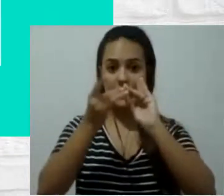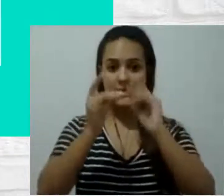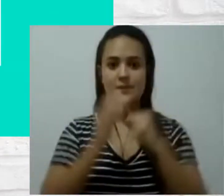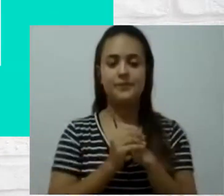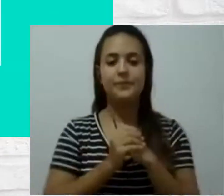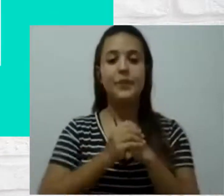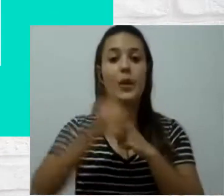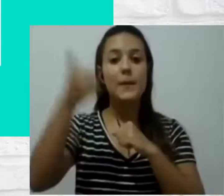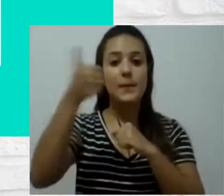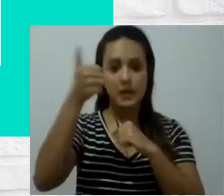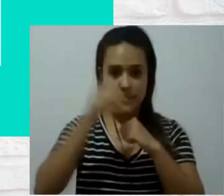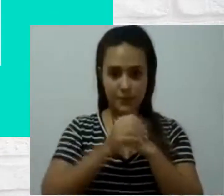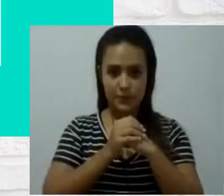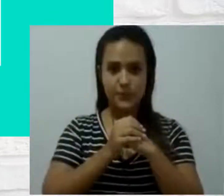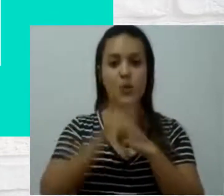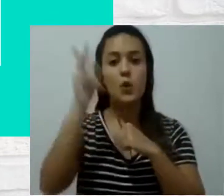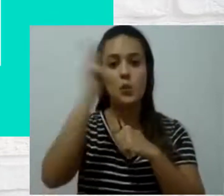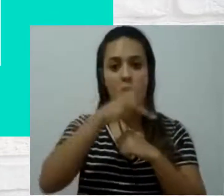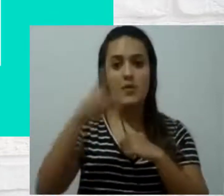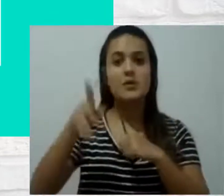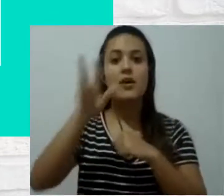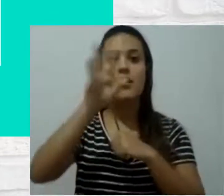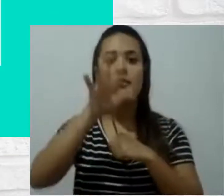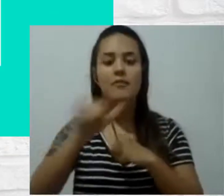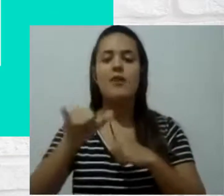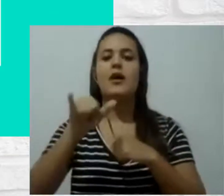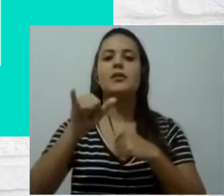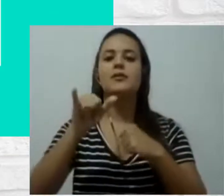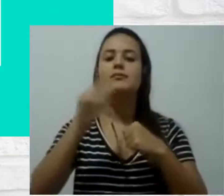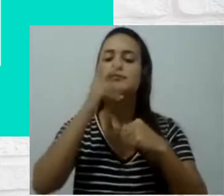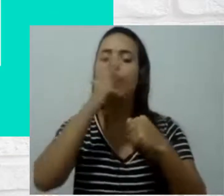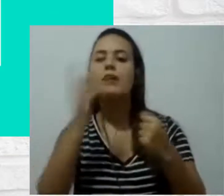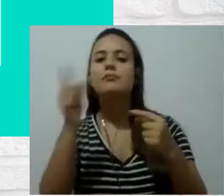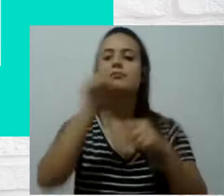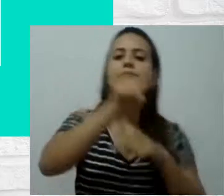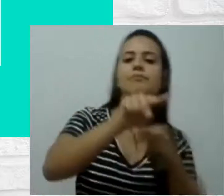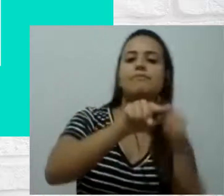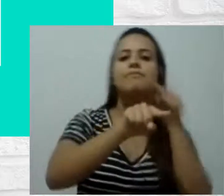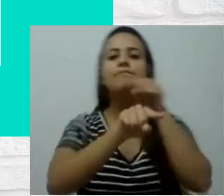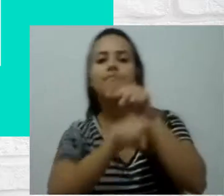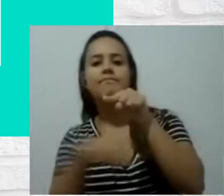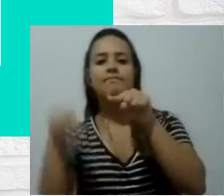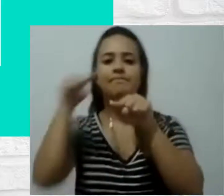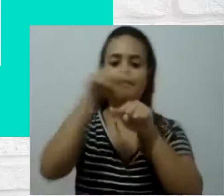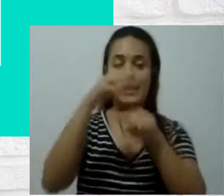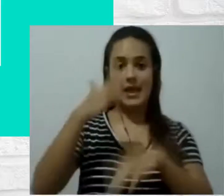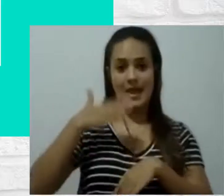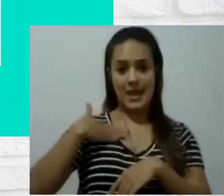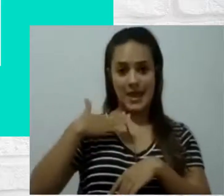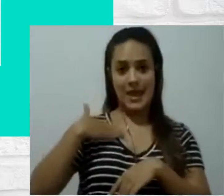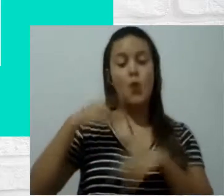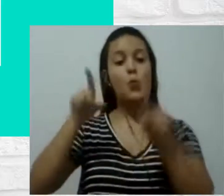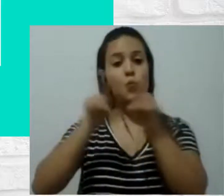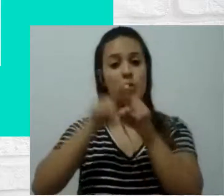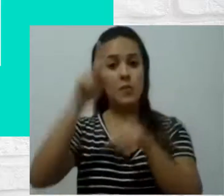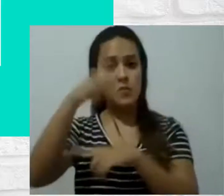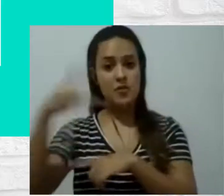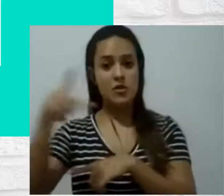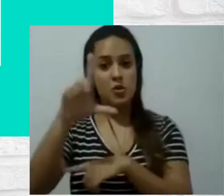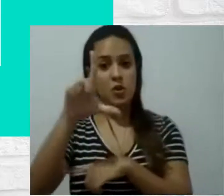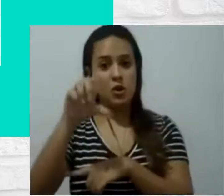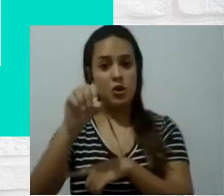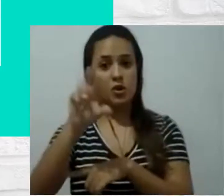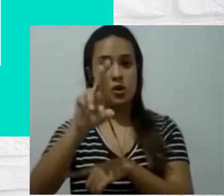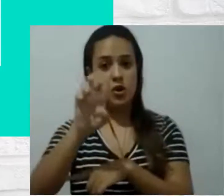Então, nós temos a nossa apresentação geral da nossa oficina. Primeiro, os professores eles vão ficar intercalando as